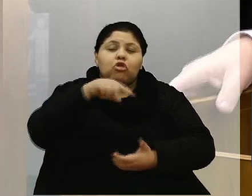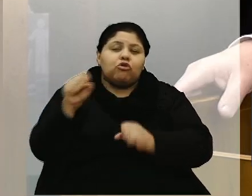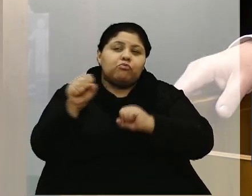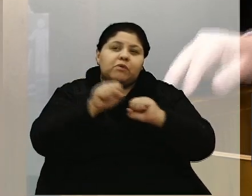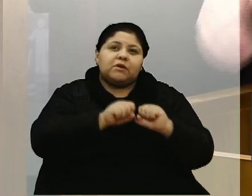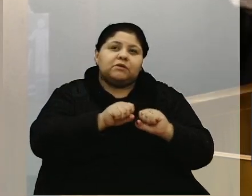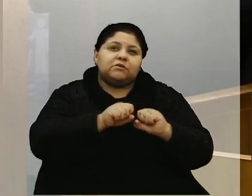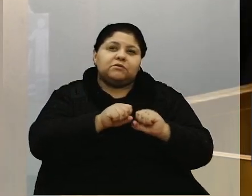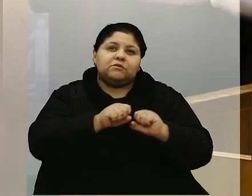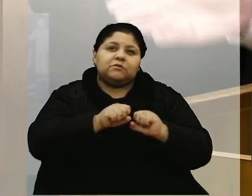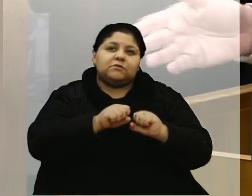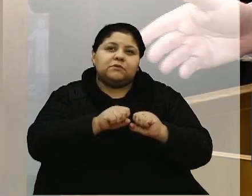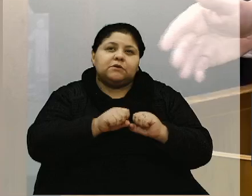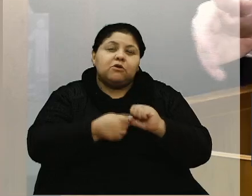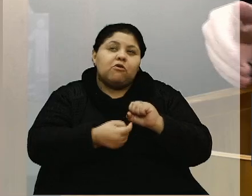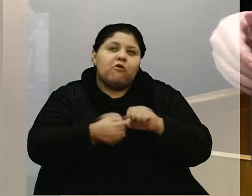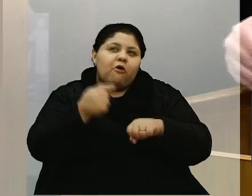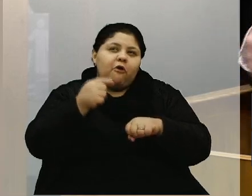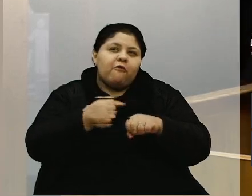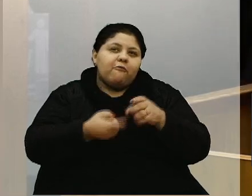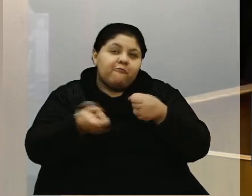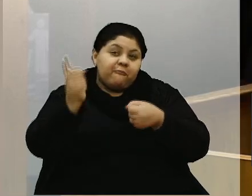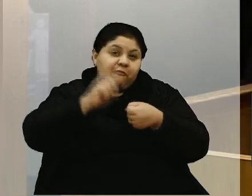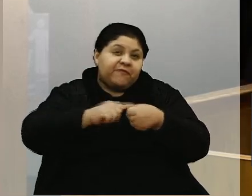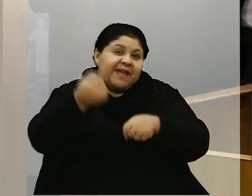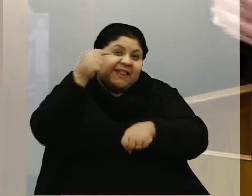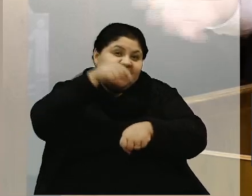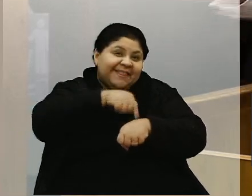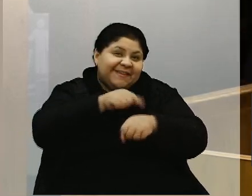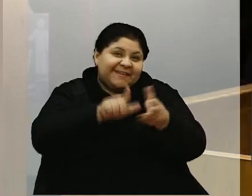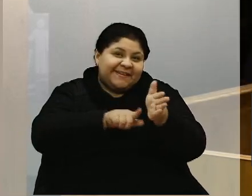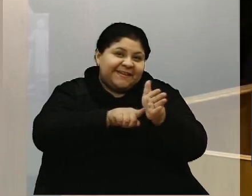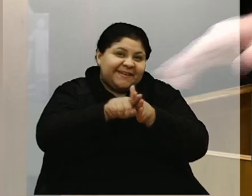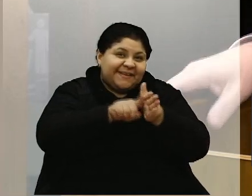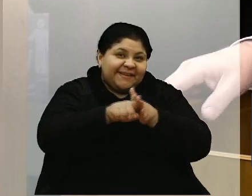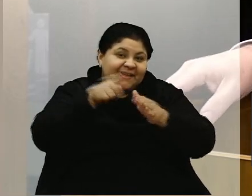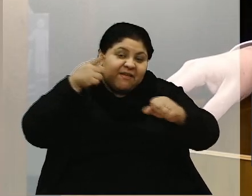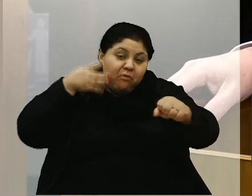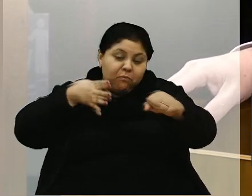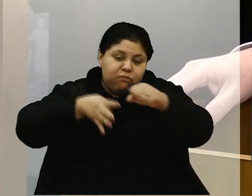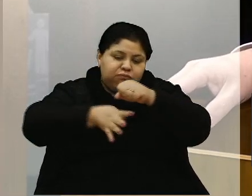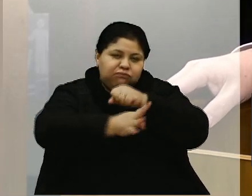fazer um exercício aqui, voltar no tempo e perguntar a um imigrante que estava